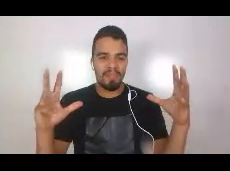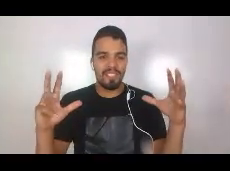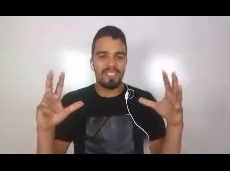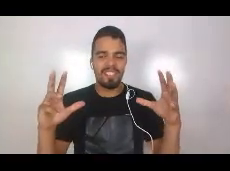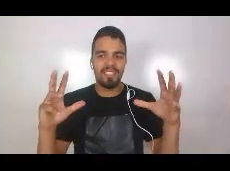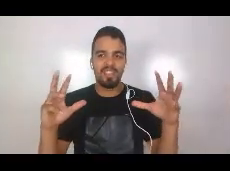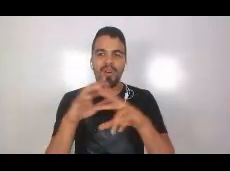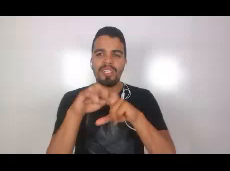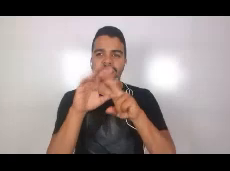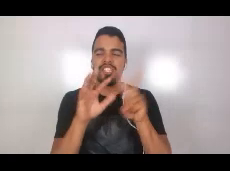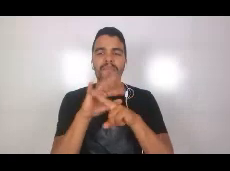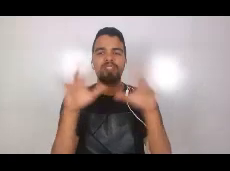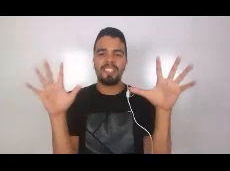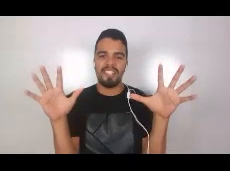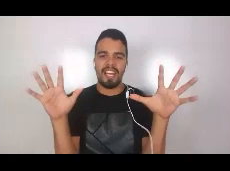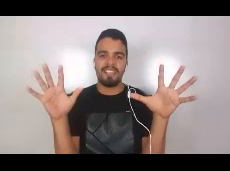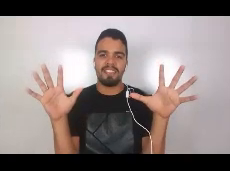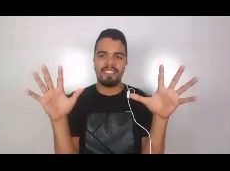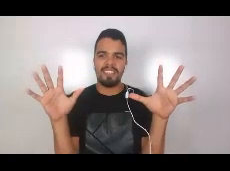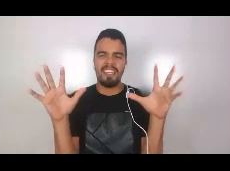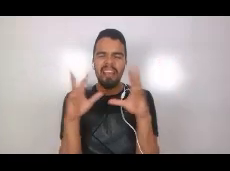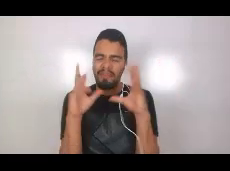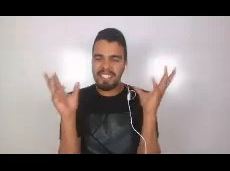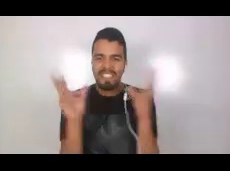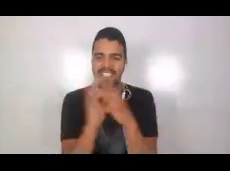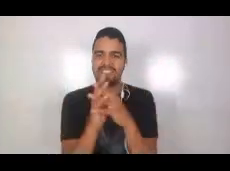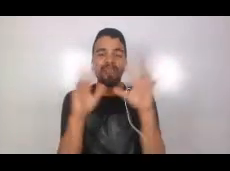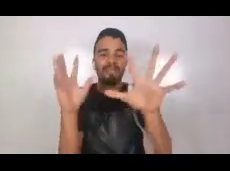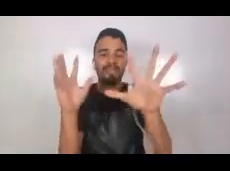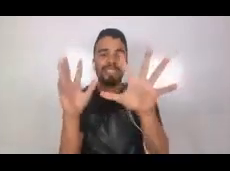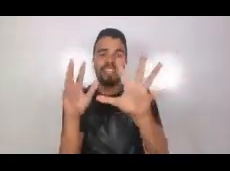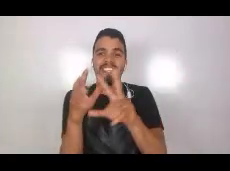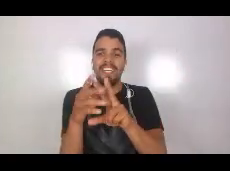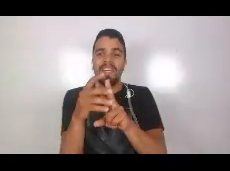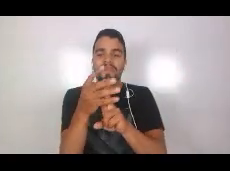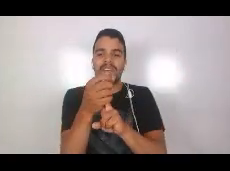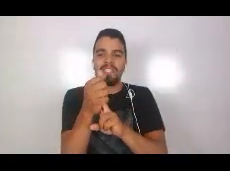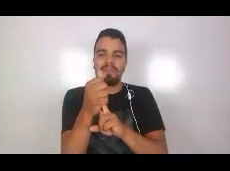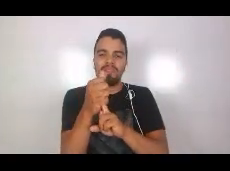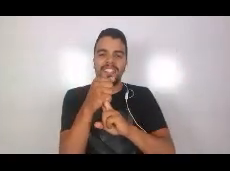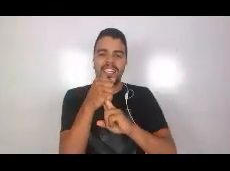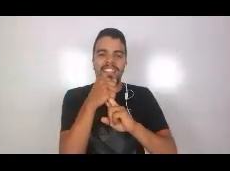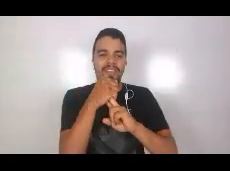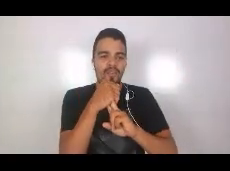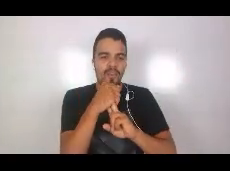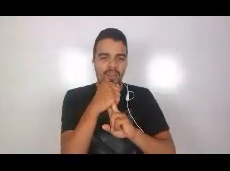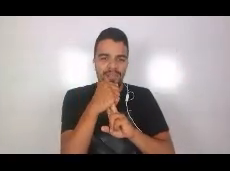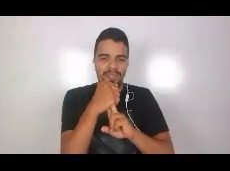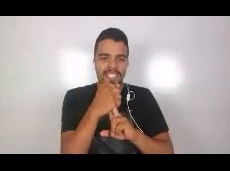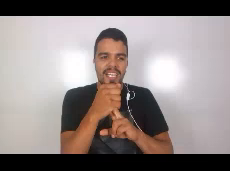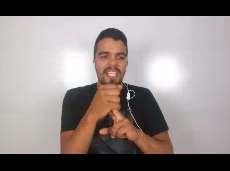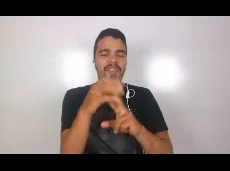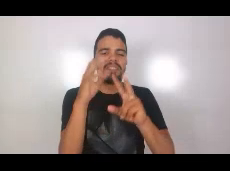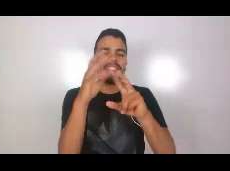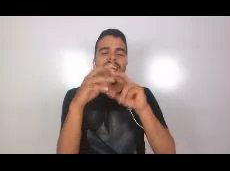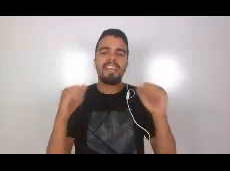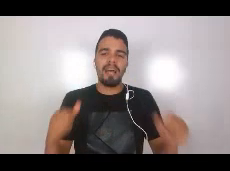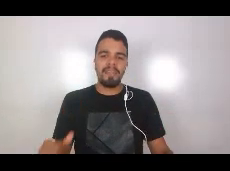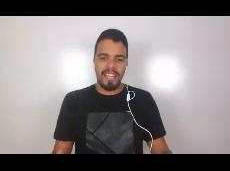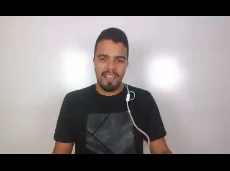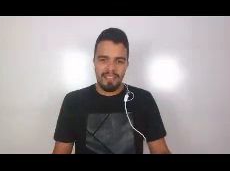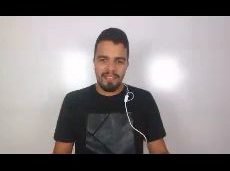nós temos dois tipos de sinais. Em síntese, dois tipos de sinais. Nós temos os sinais icônicos e